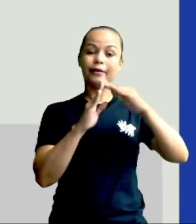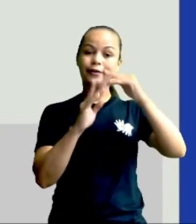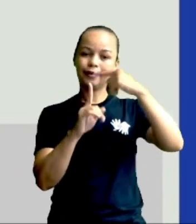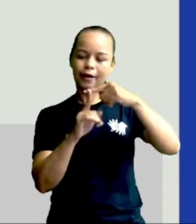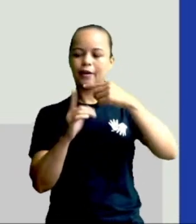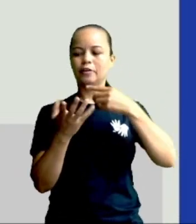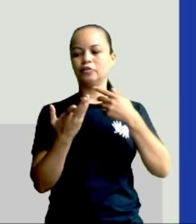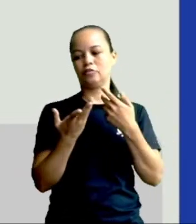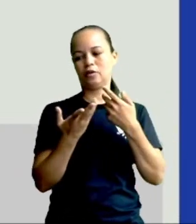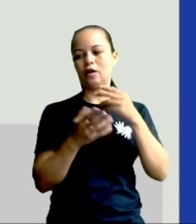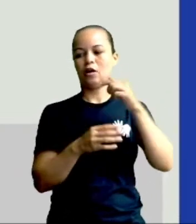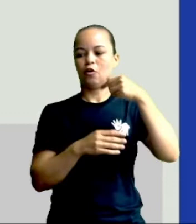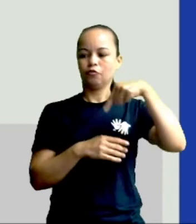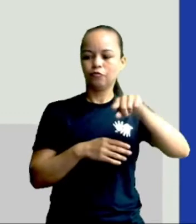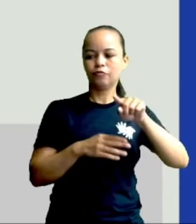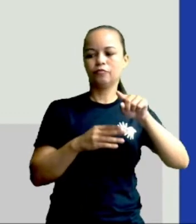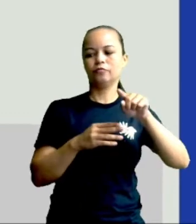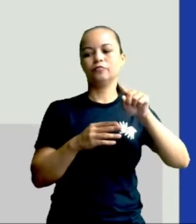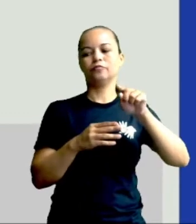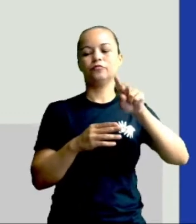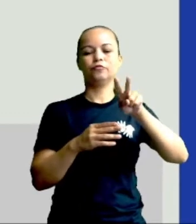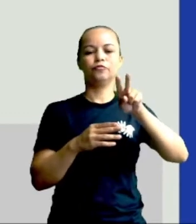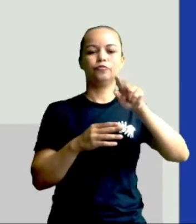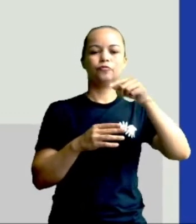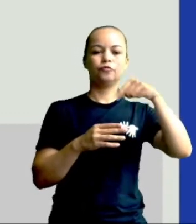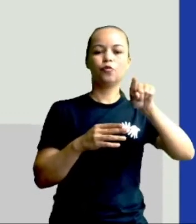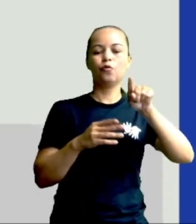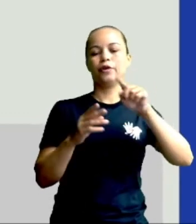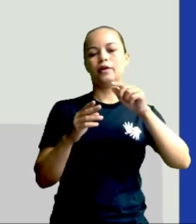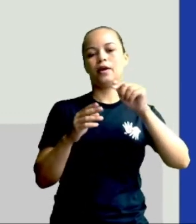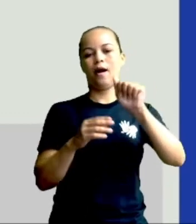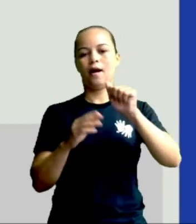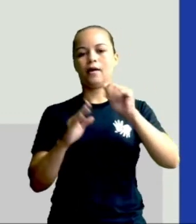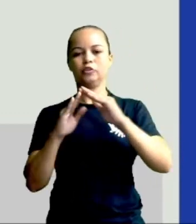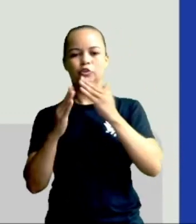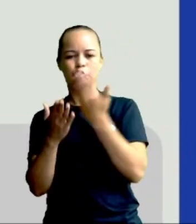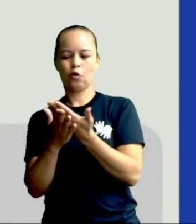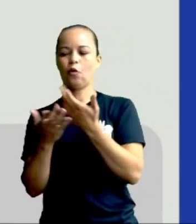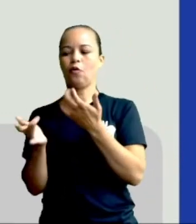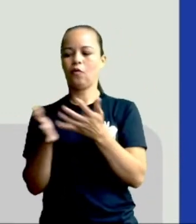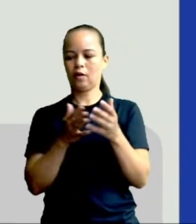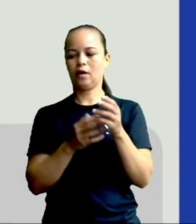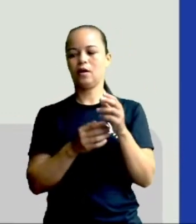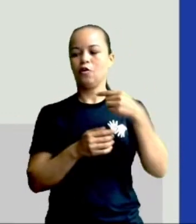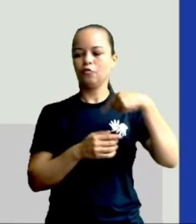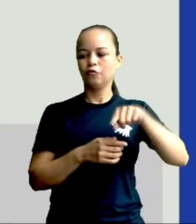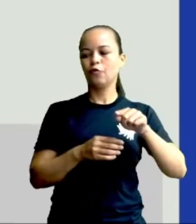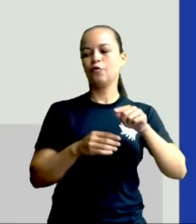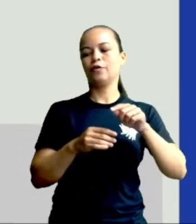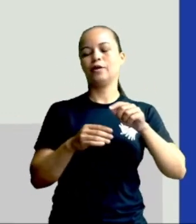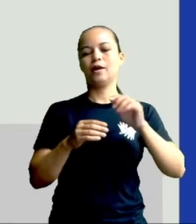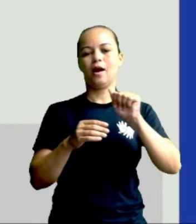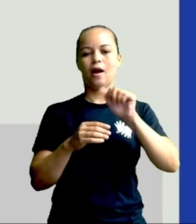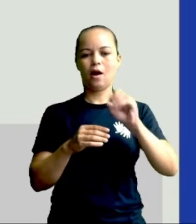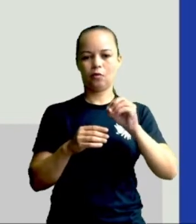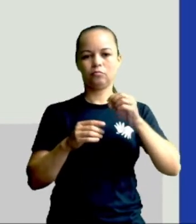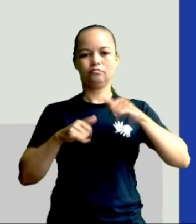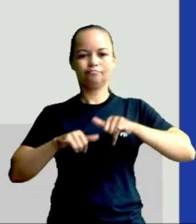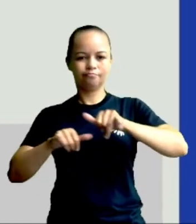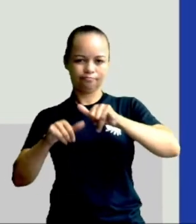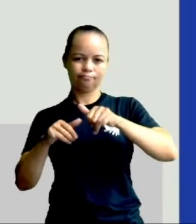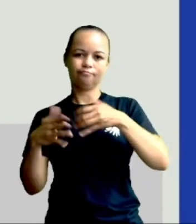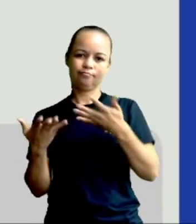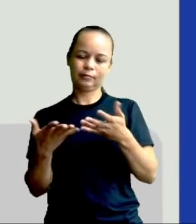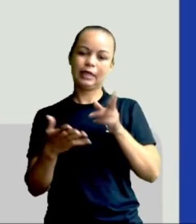vou ao cinema com o verbo ir nós sempre vamos utilizar a preposição a ou ao